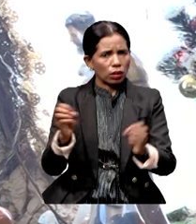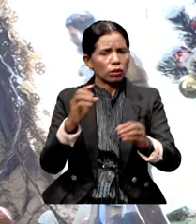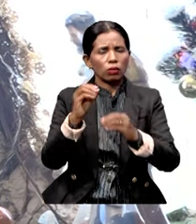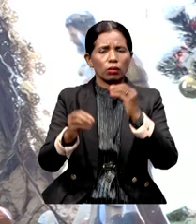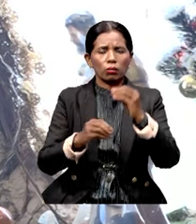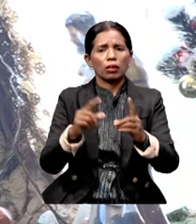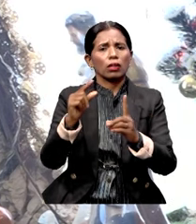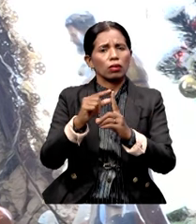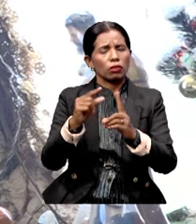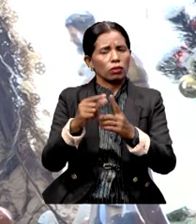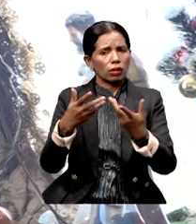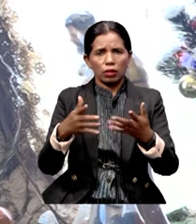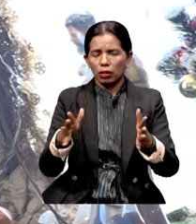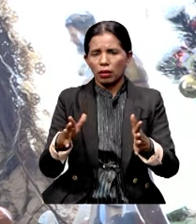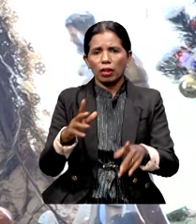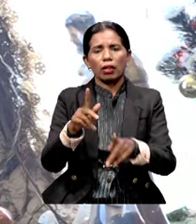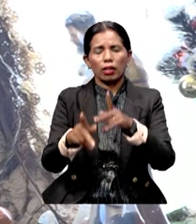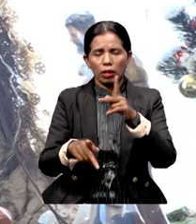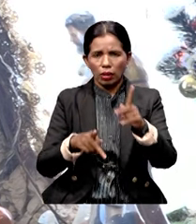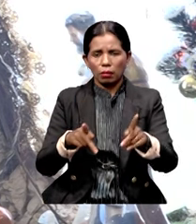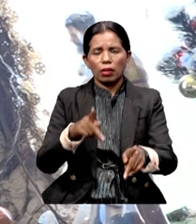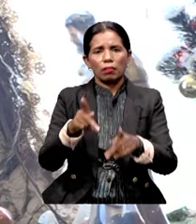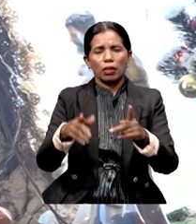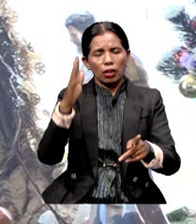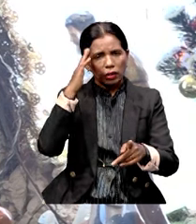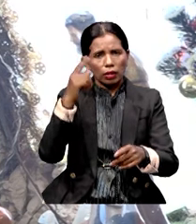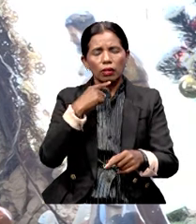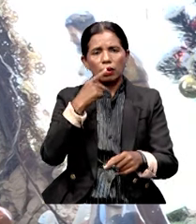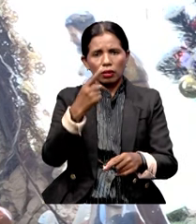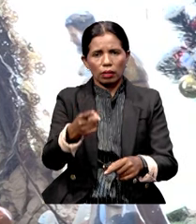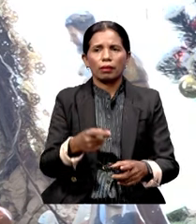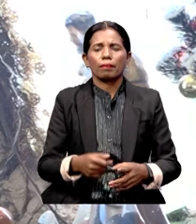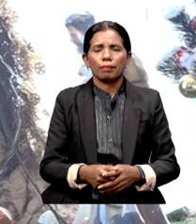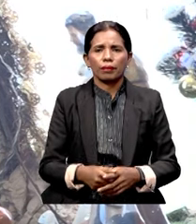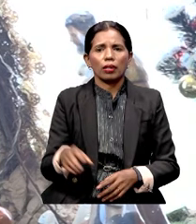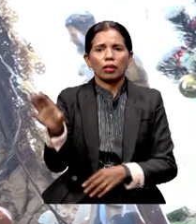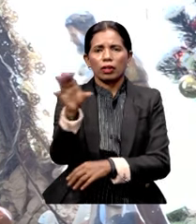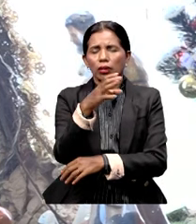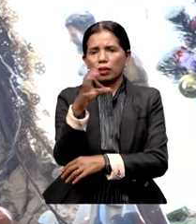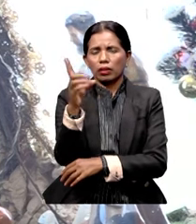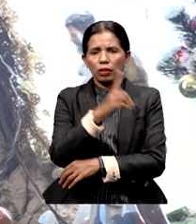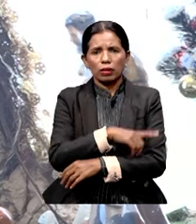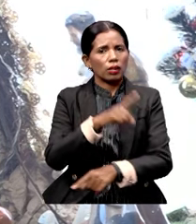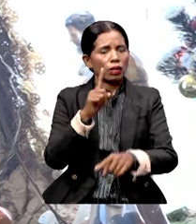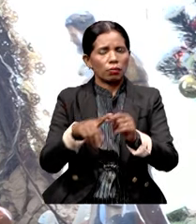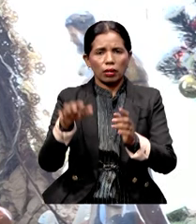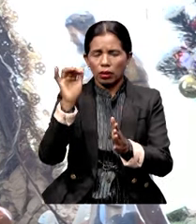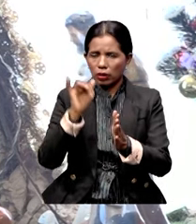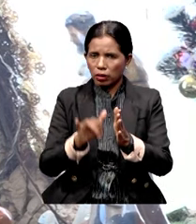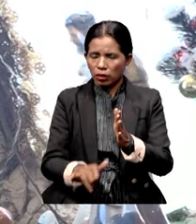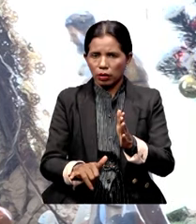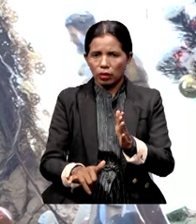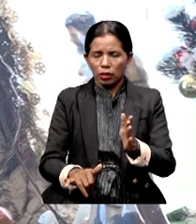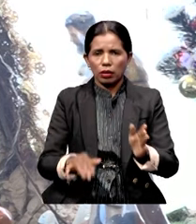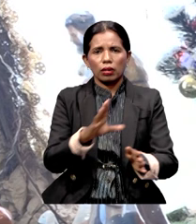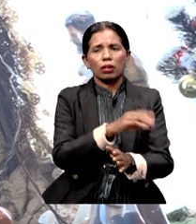ofu amamu neve ema sarani hate temba malo. Natal la bela hela deit et divertimento